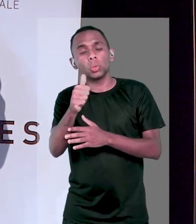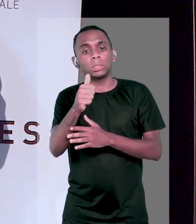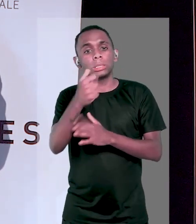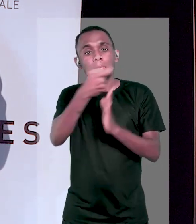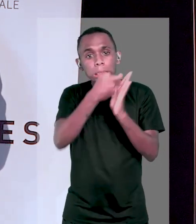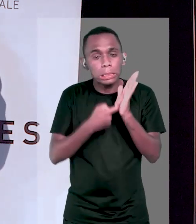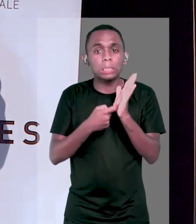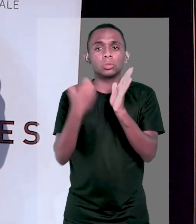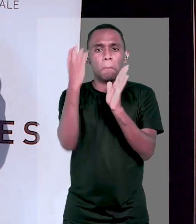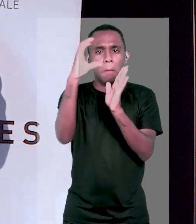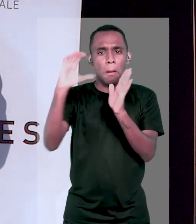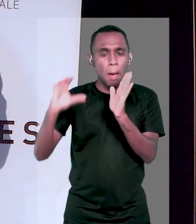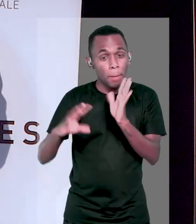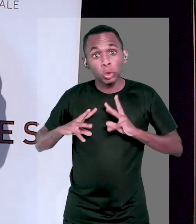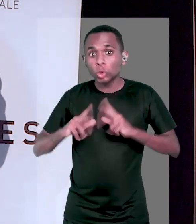o pessoal. isso também.